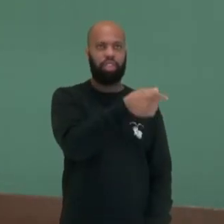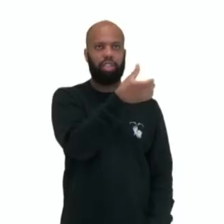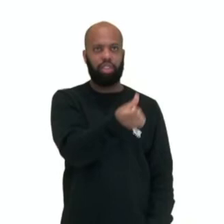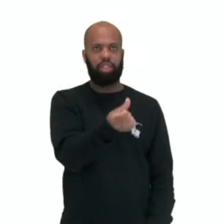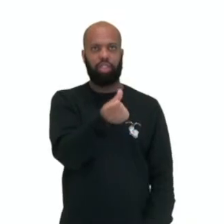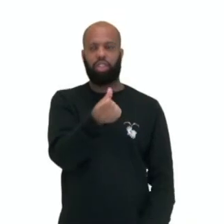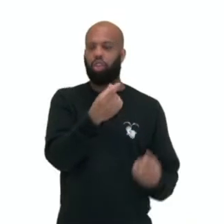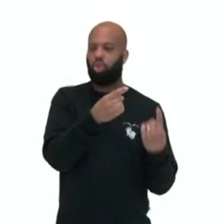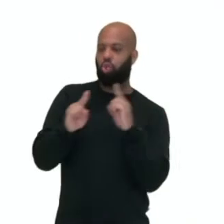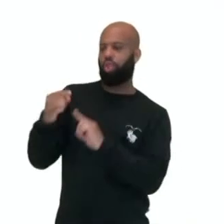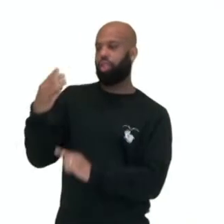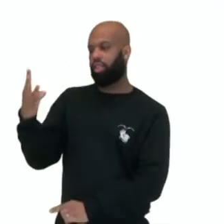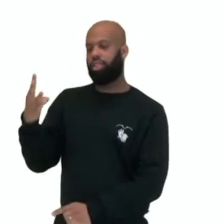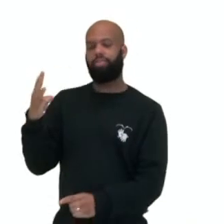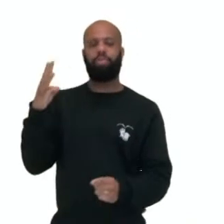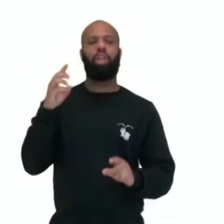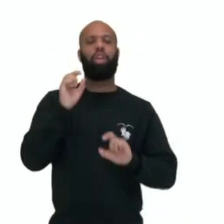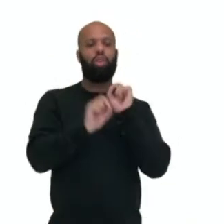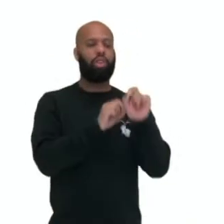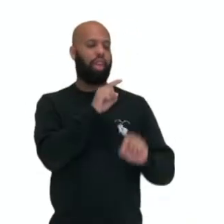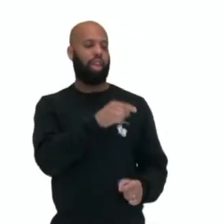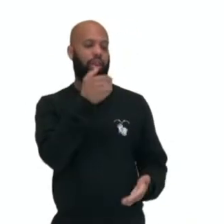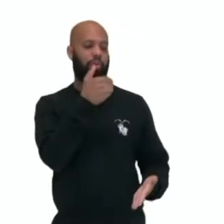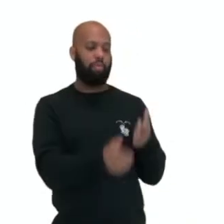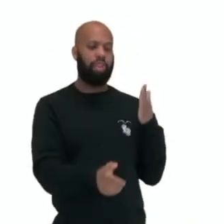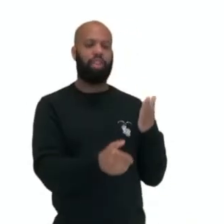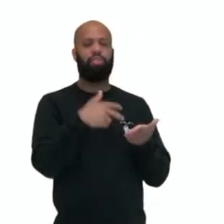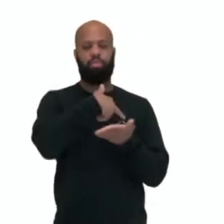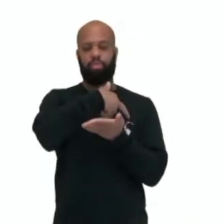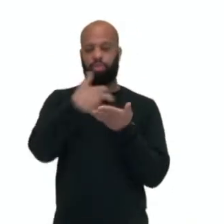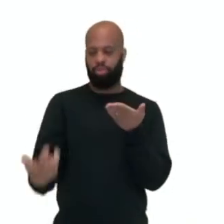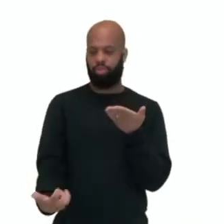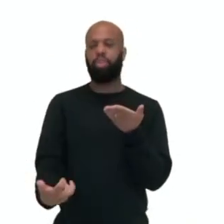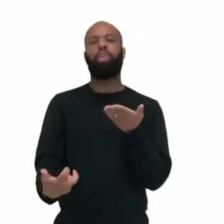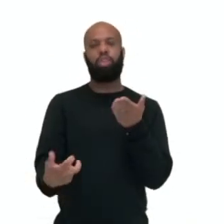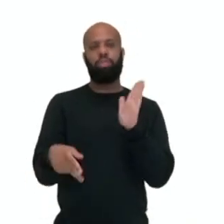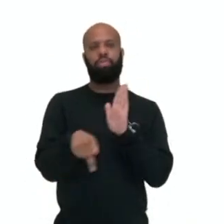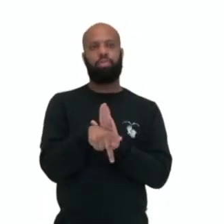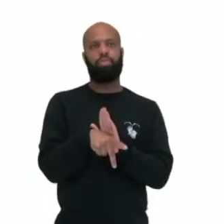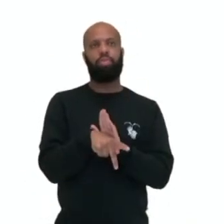76-3 condenou Fernando Collor de Mello à